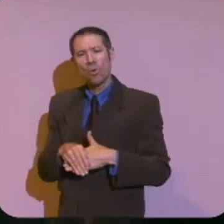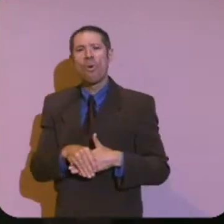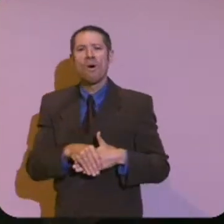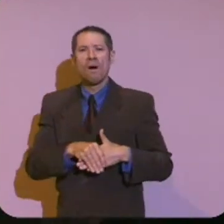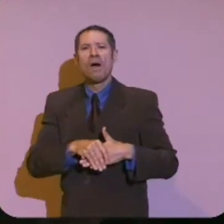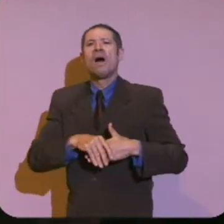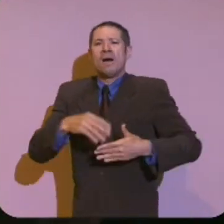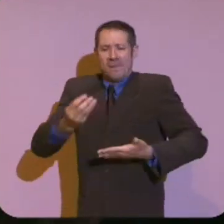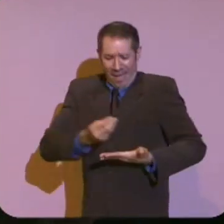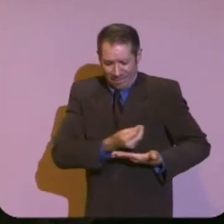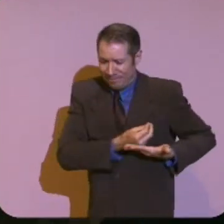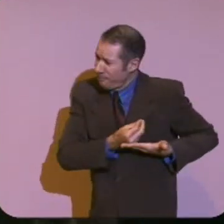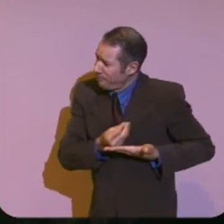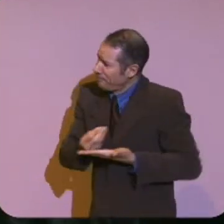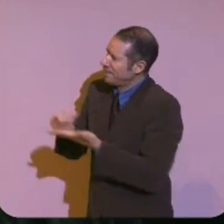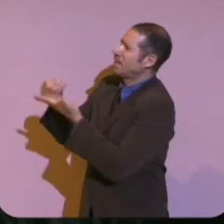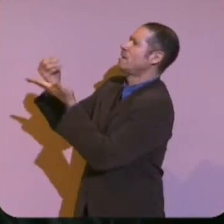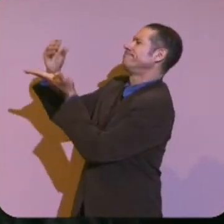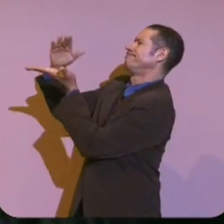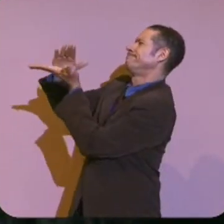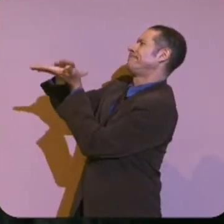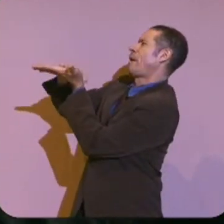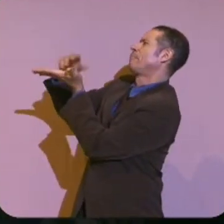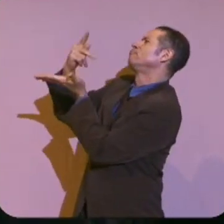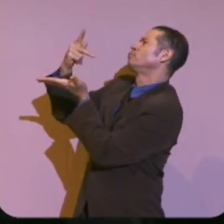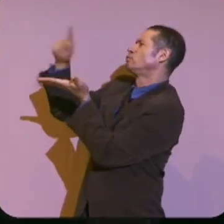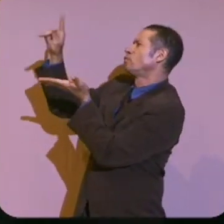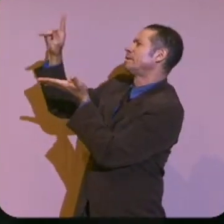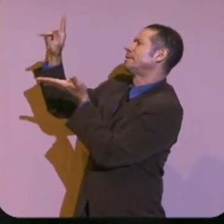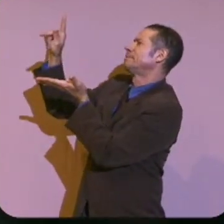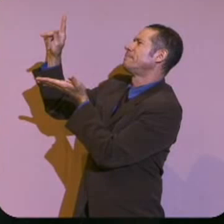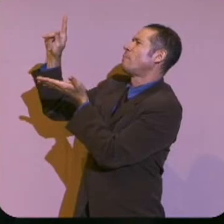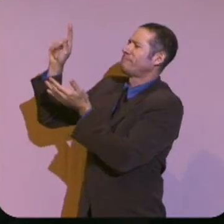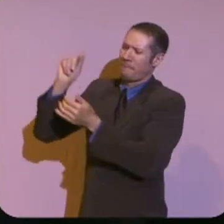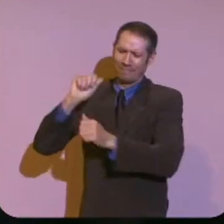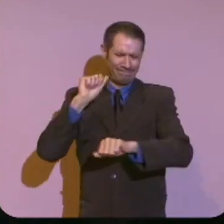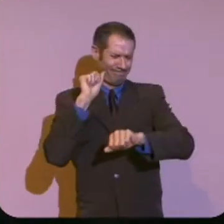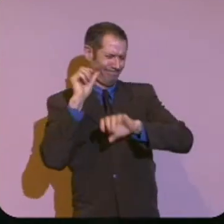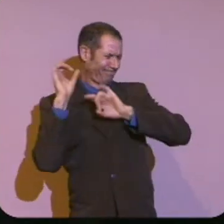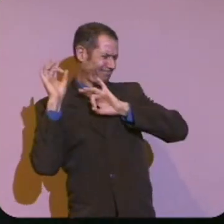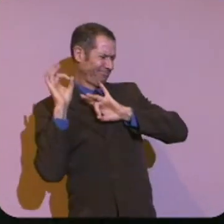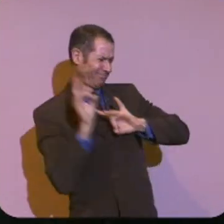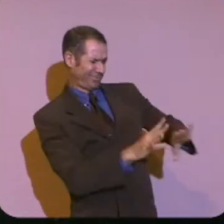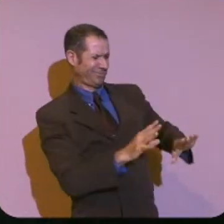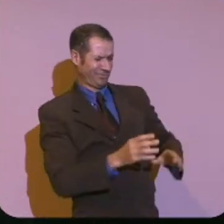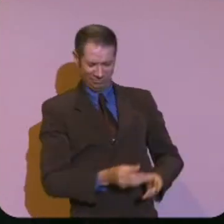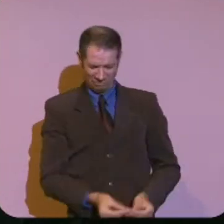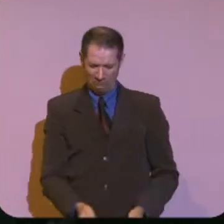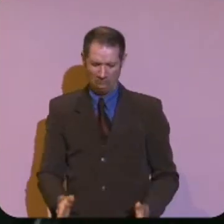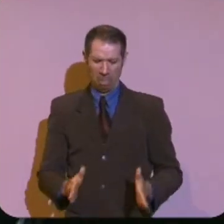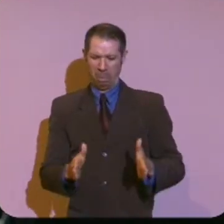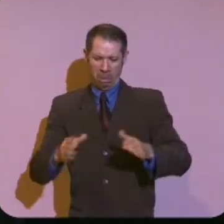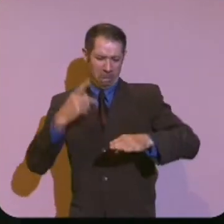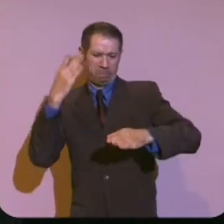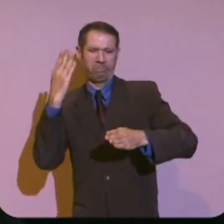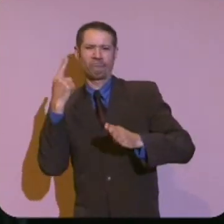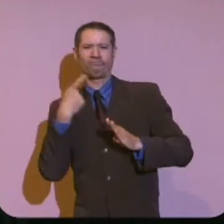Eu coloco a minha vida nas tuas mãos. Chega de ser barro duro.